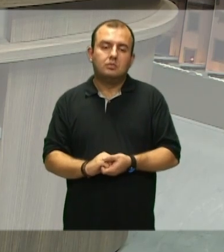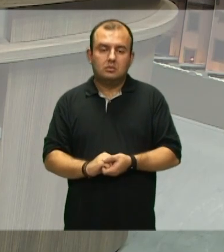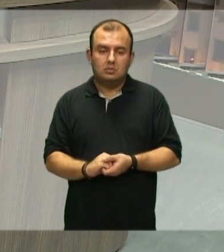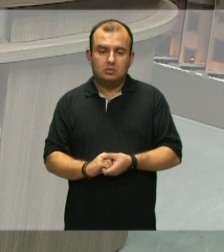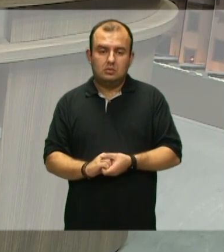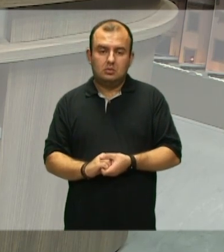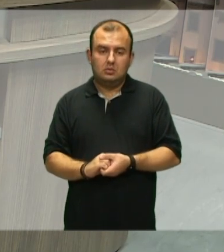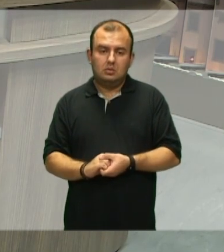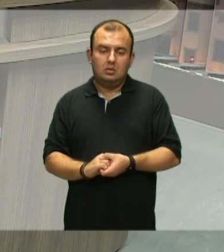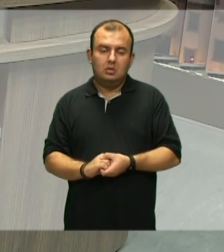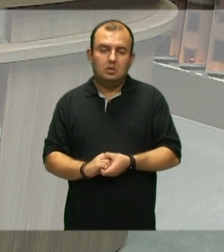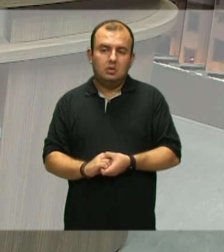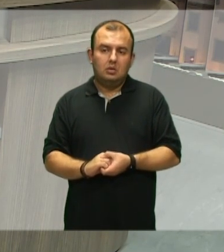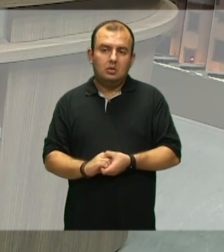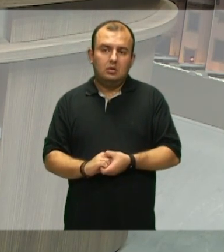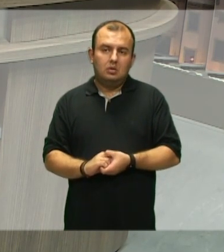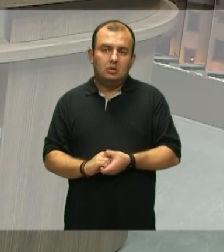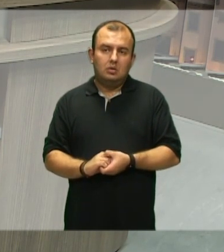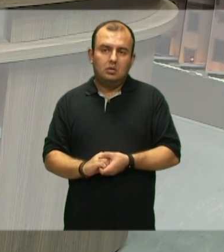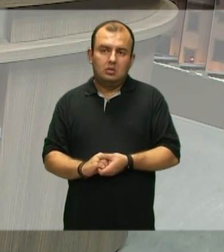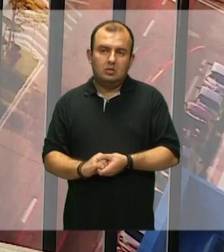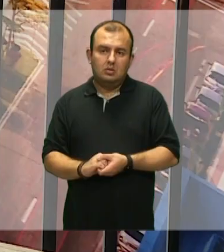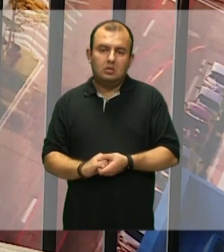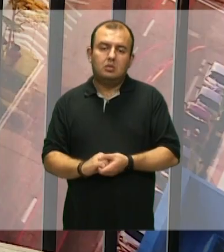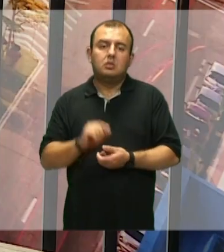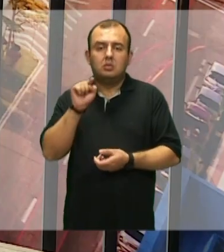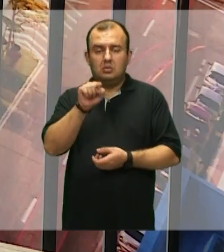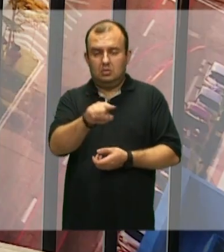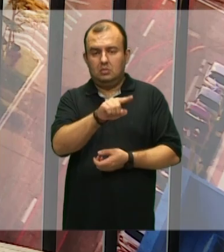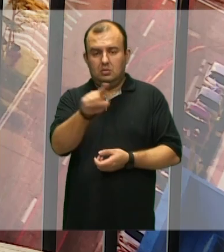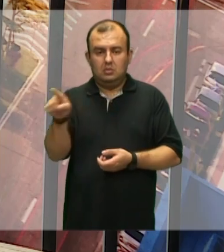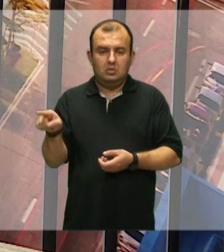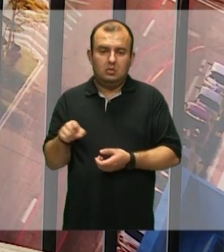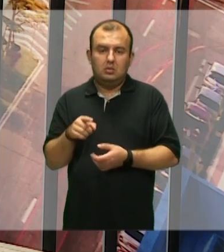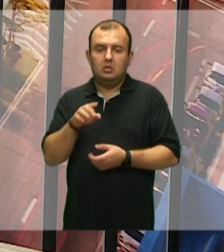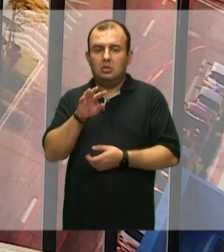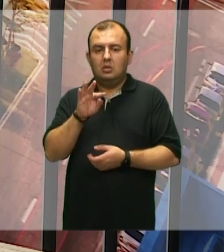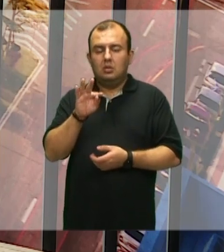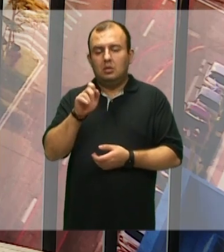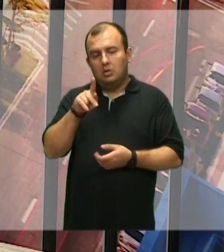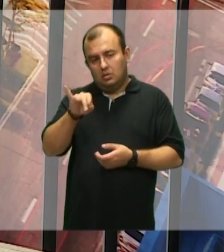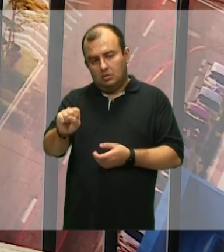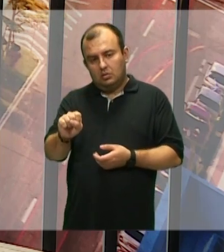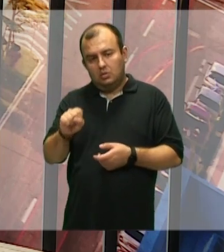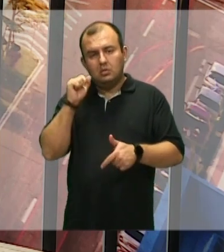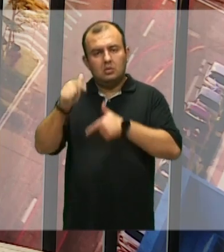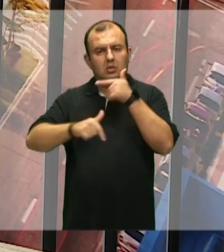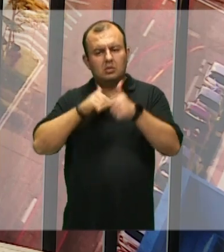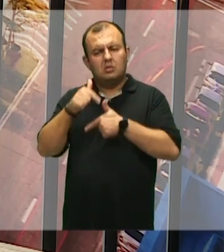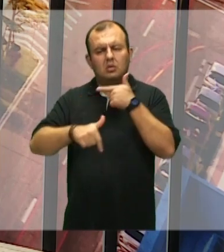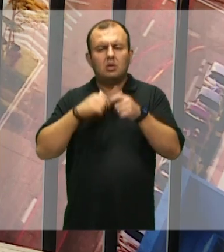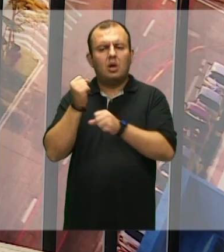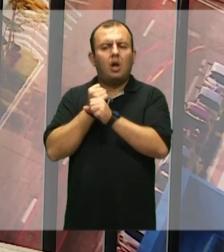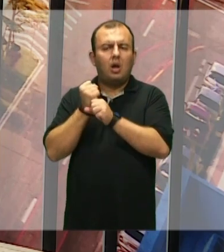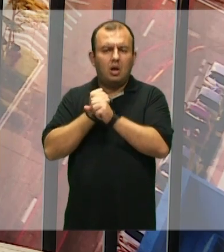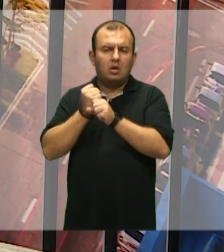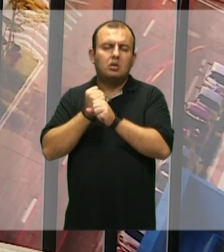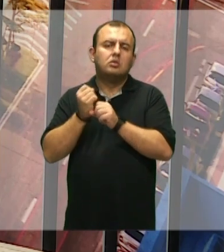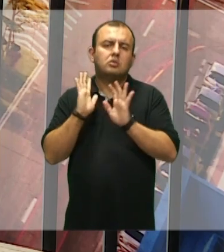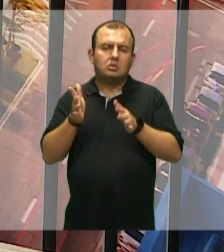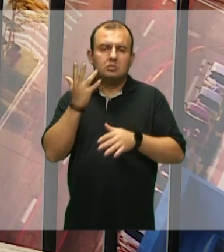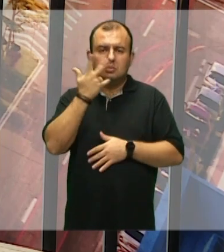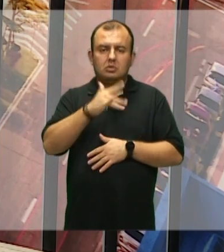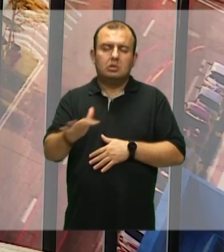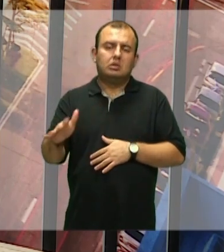E assim, para vocês da TESPES, que trabalham há tanto tempo com teatro para